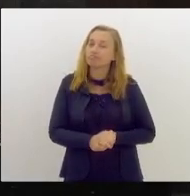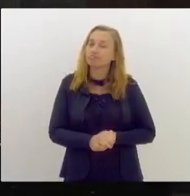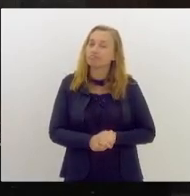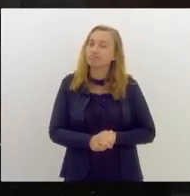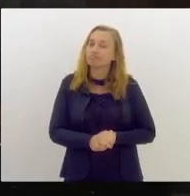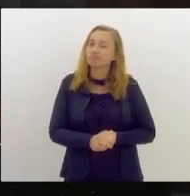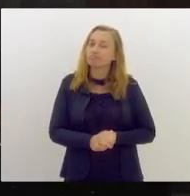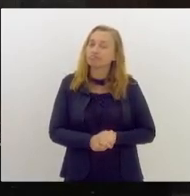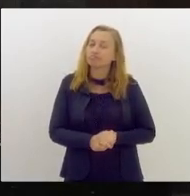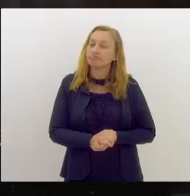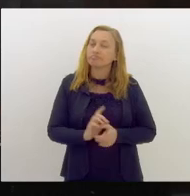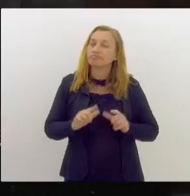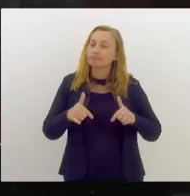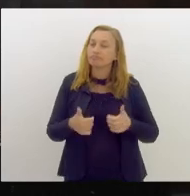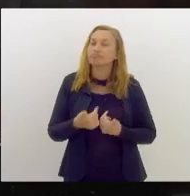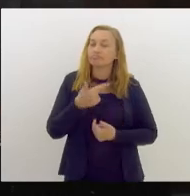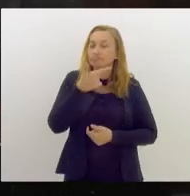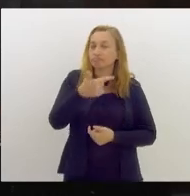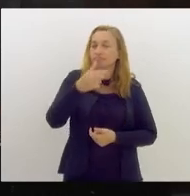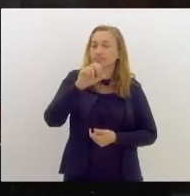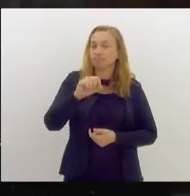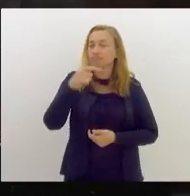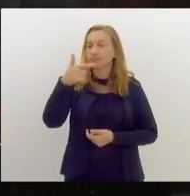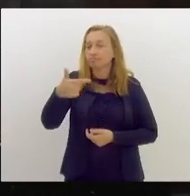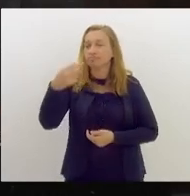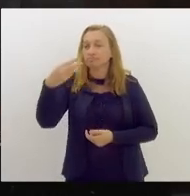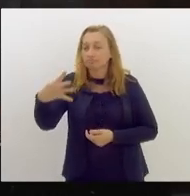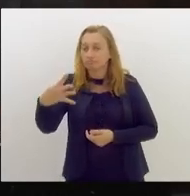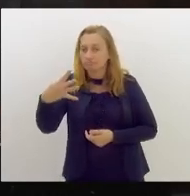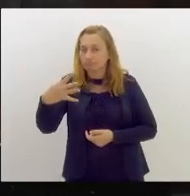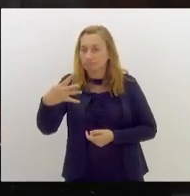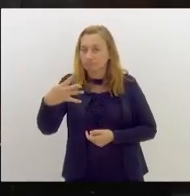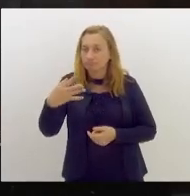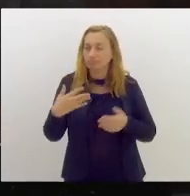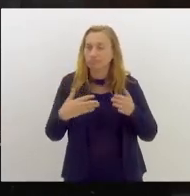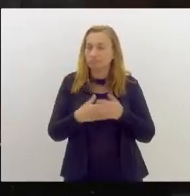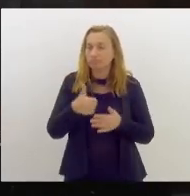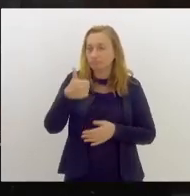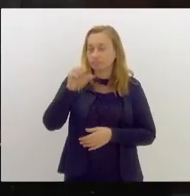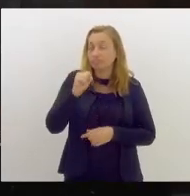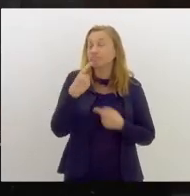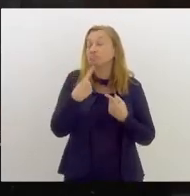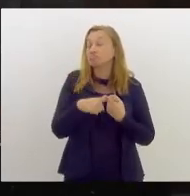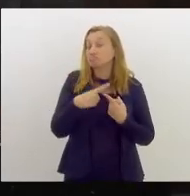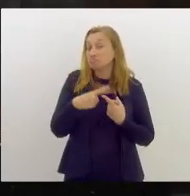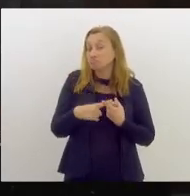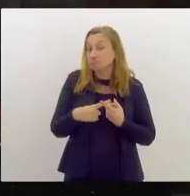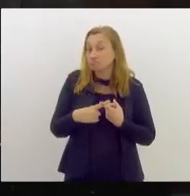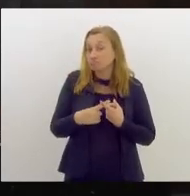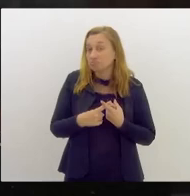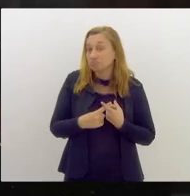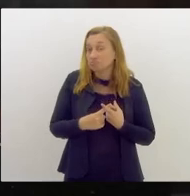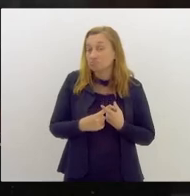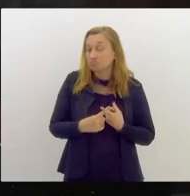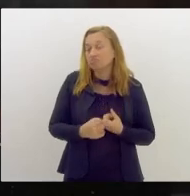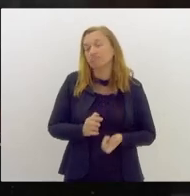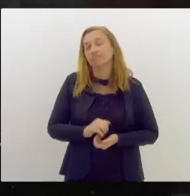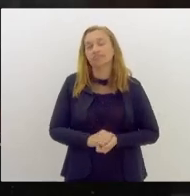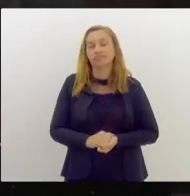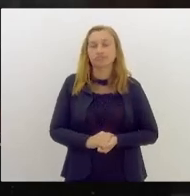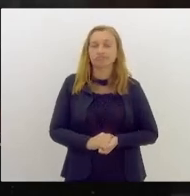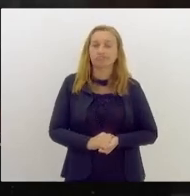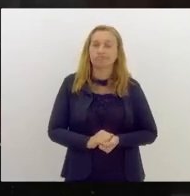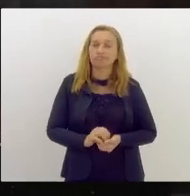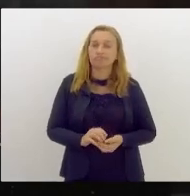em 2024 alíquota de até 18 porque porque